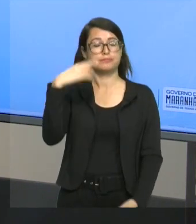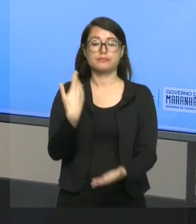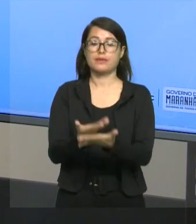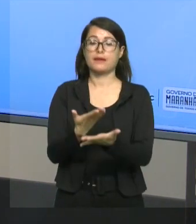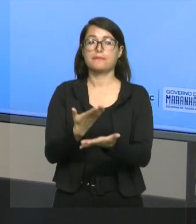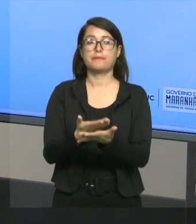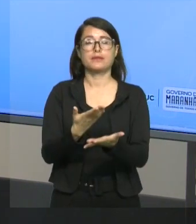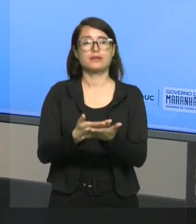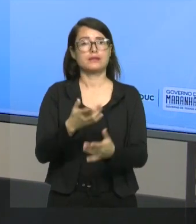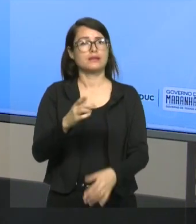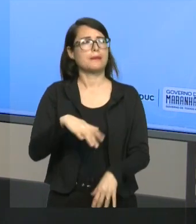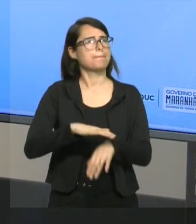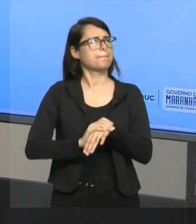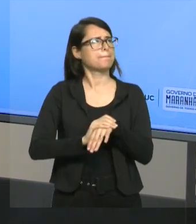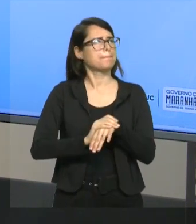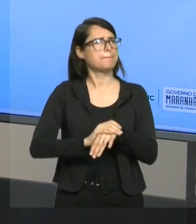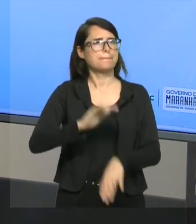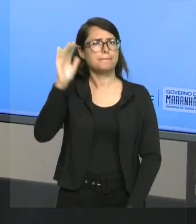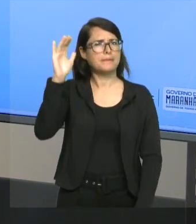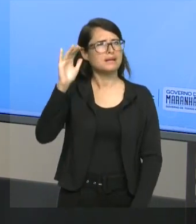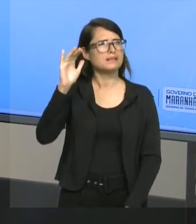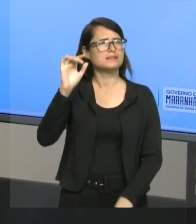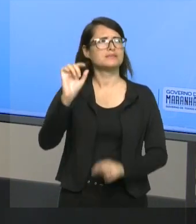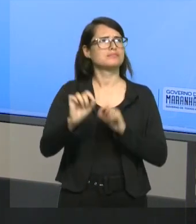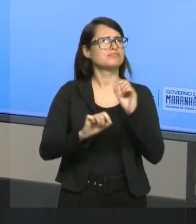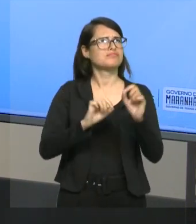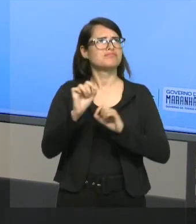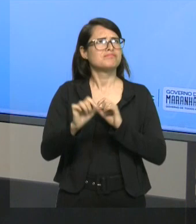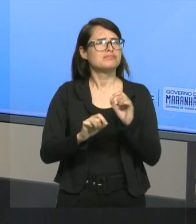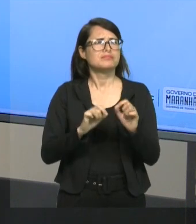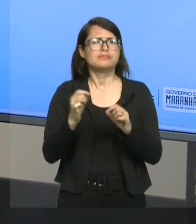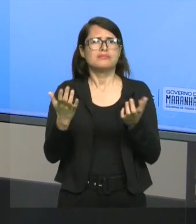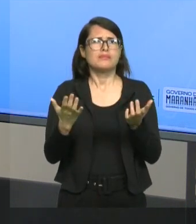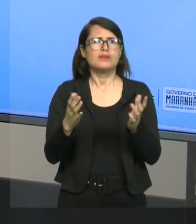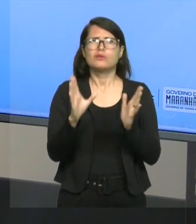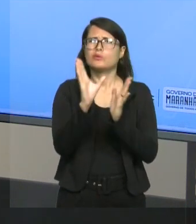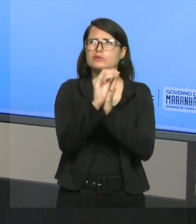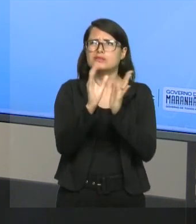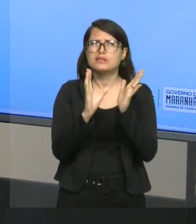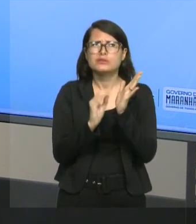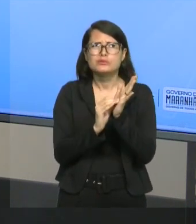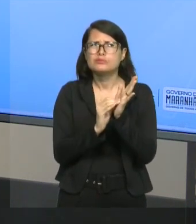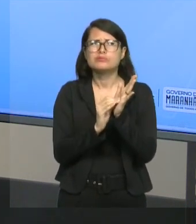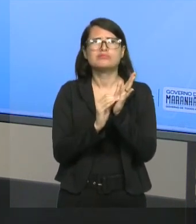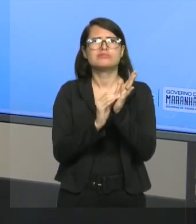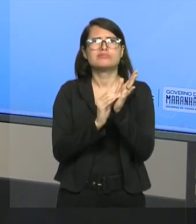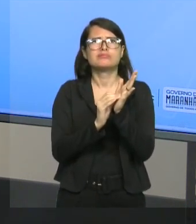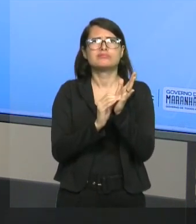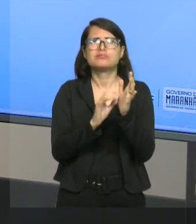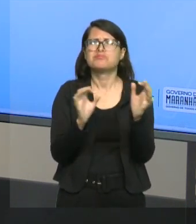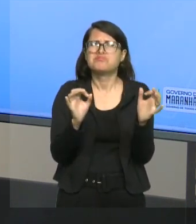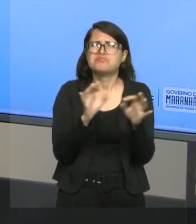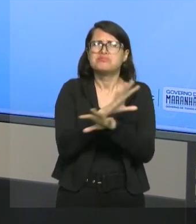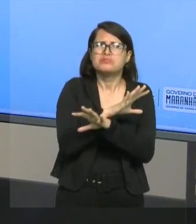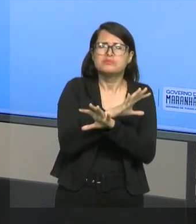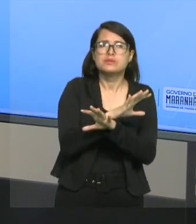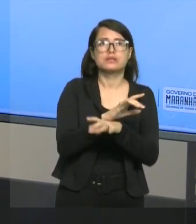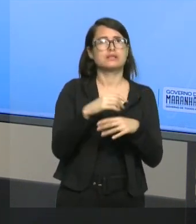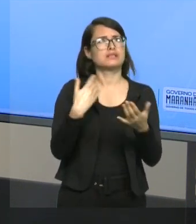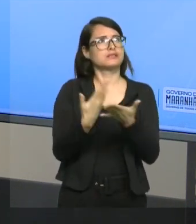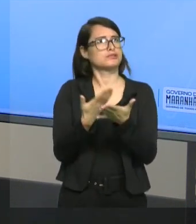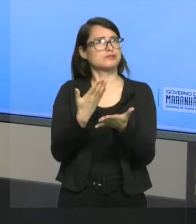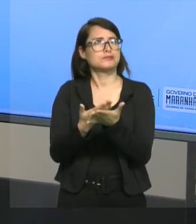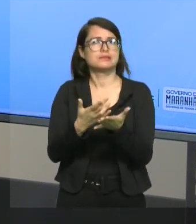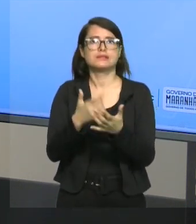Estudar é muito mais do que ficar lidando com esses conteúdos prontos que nós estudamos